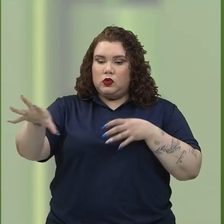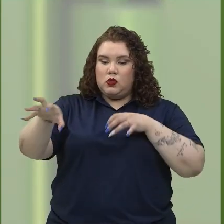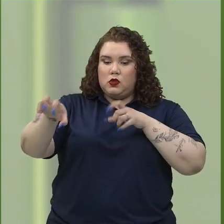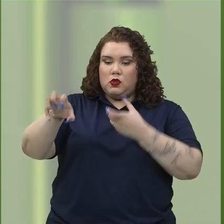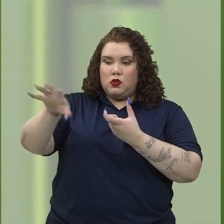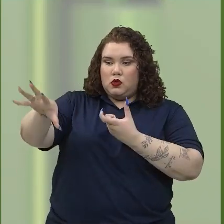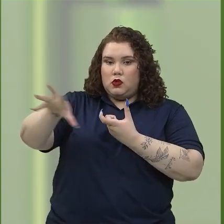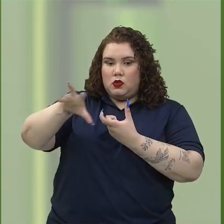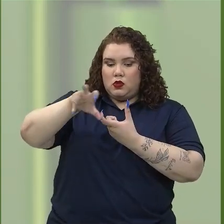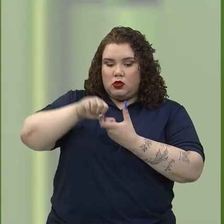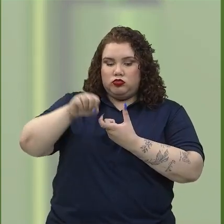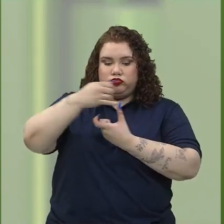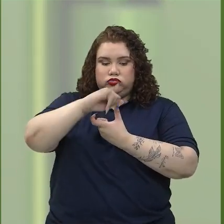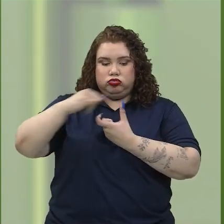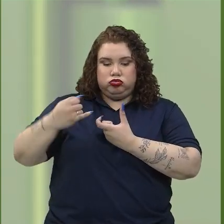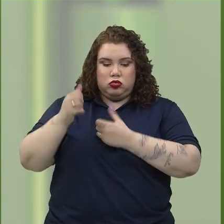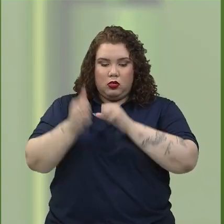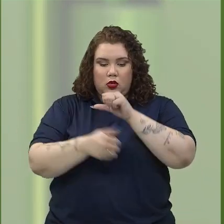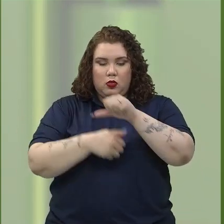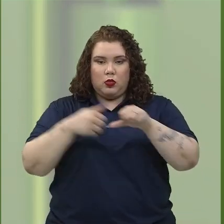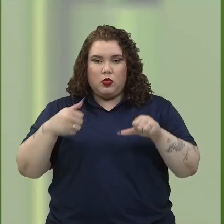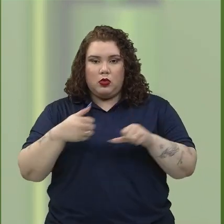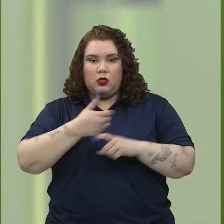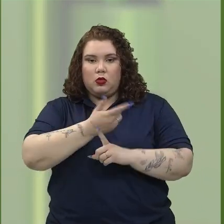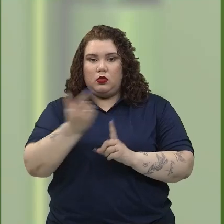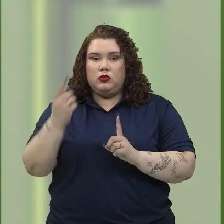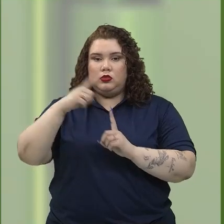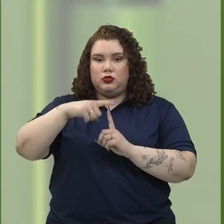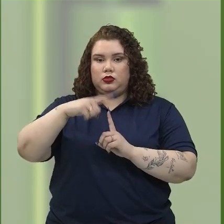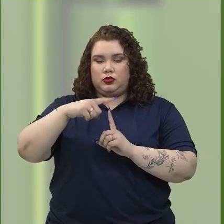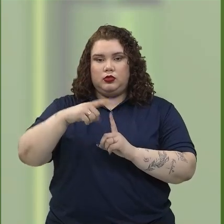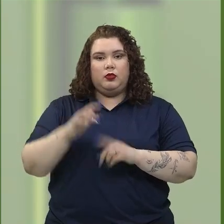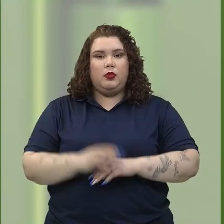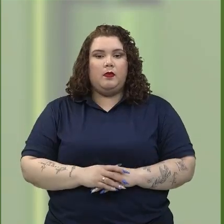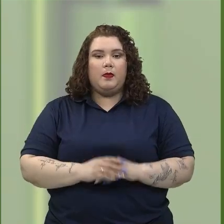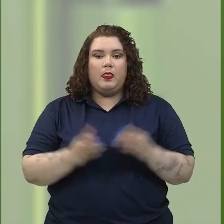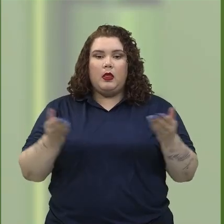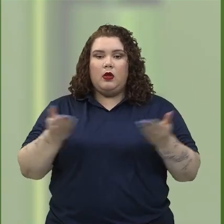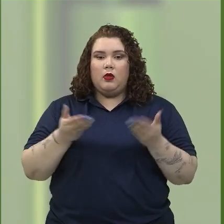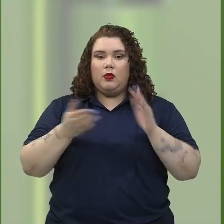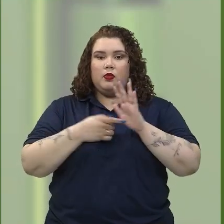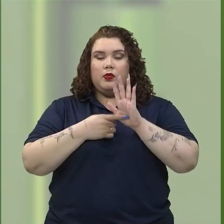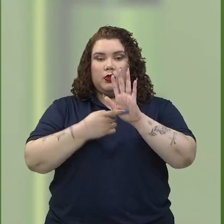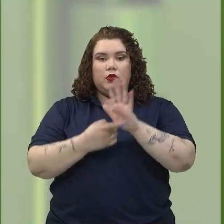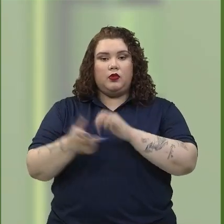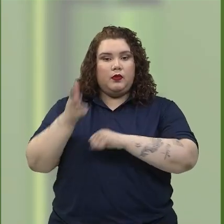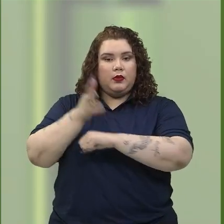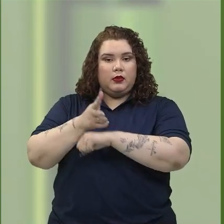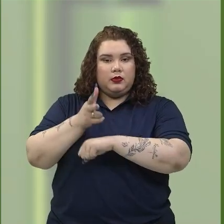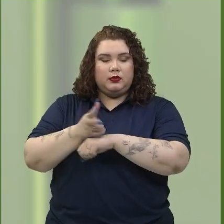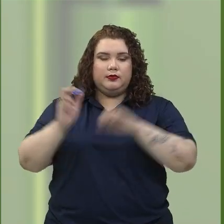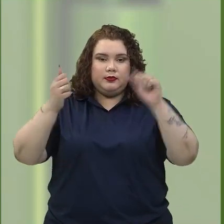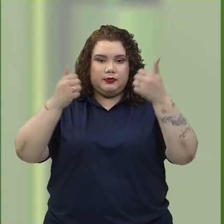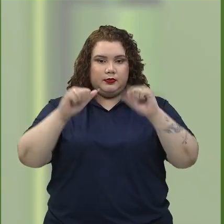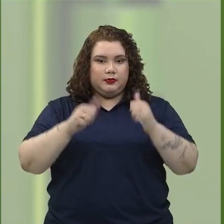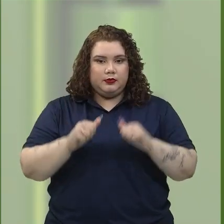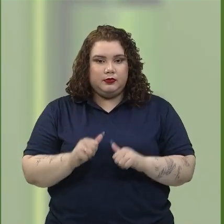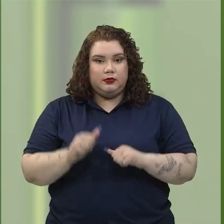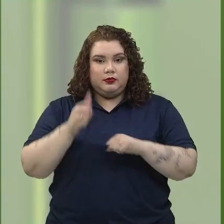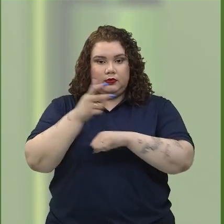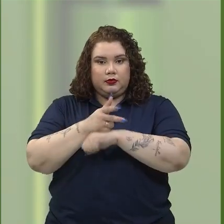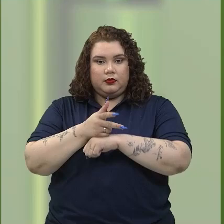o quê? Em outra modalidade de energia. Então, eu trago para você aí um vídeo, vamos analisar esse